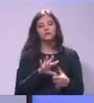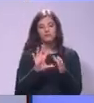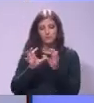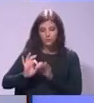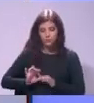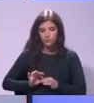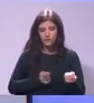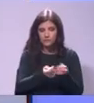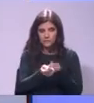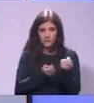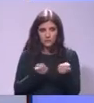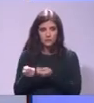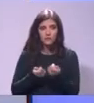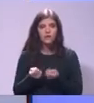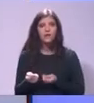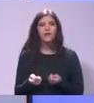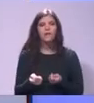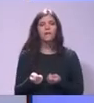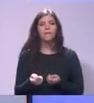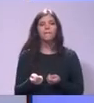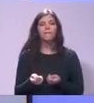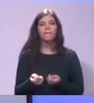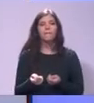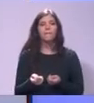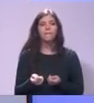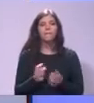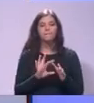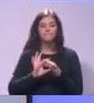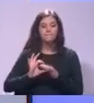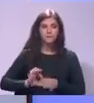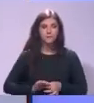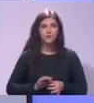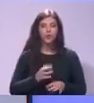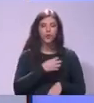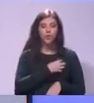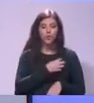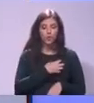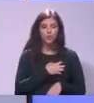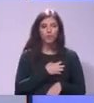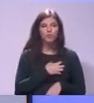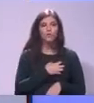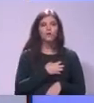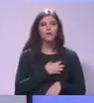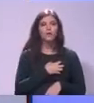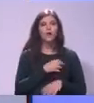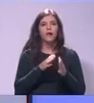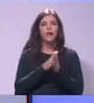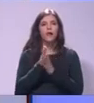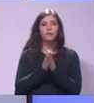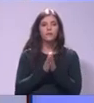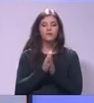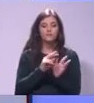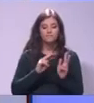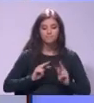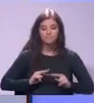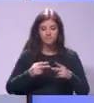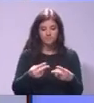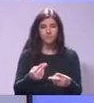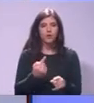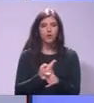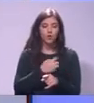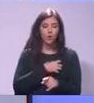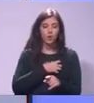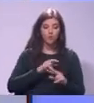estão não alinhados entre aos sites são articulados como o clube que são veículos do transmissão daquilo que o povo